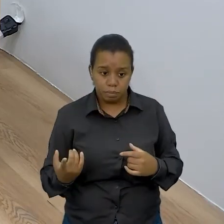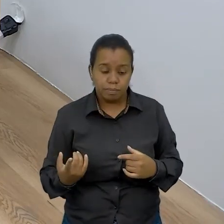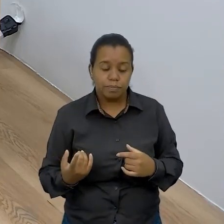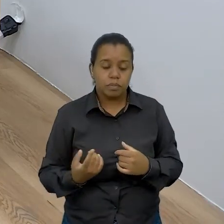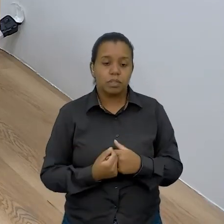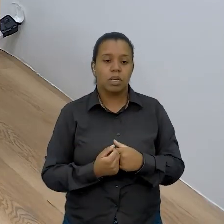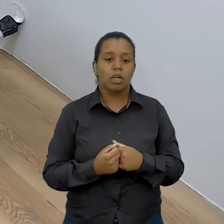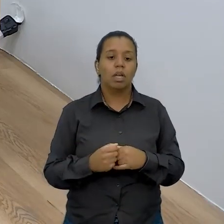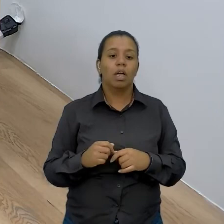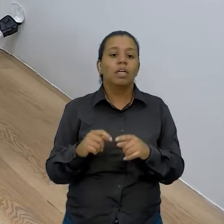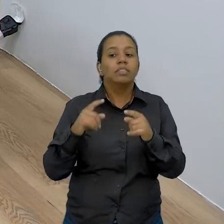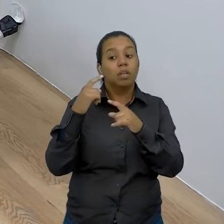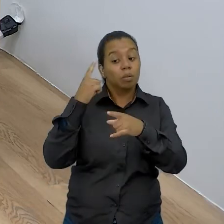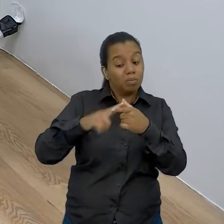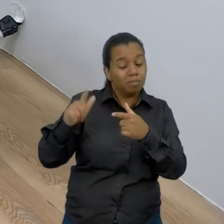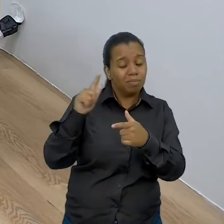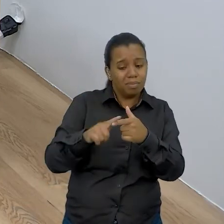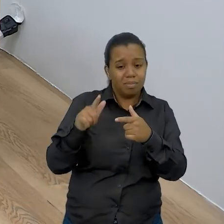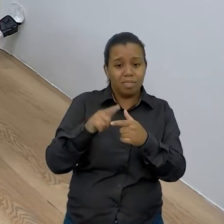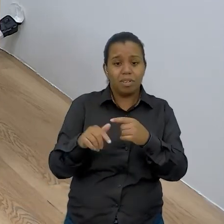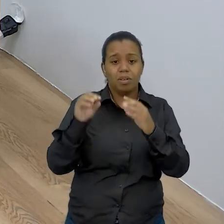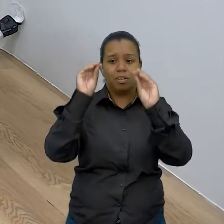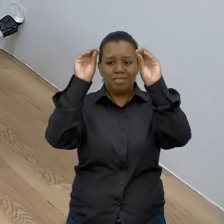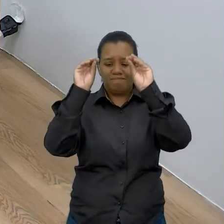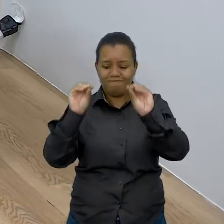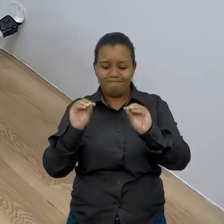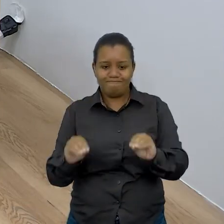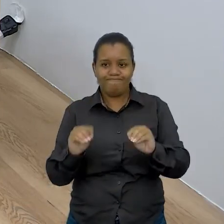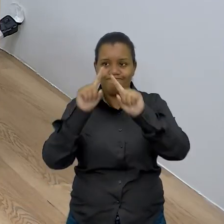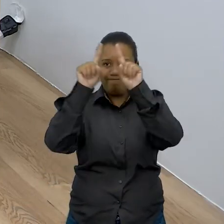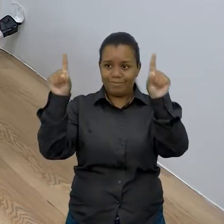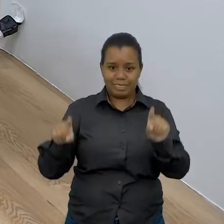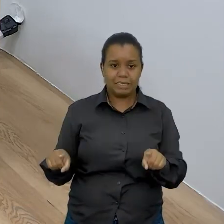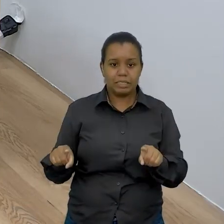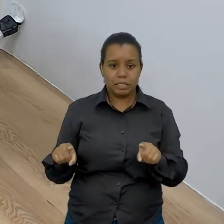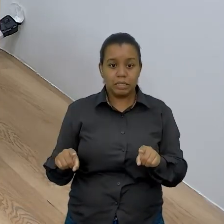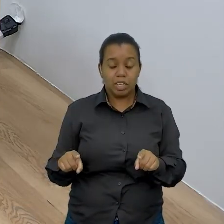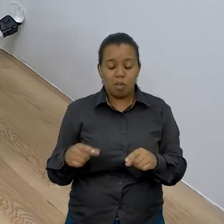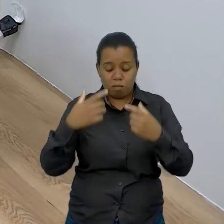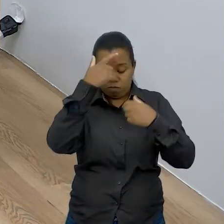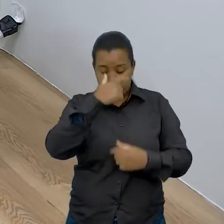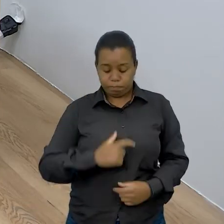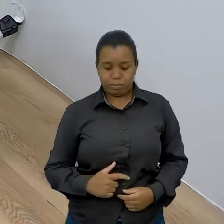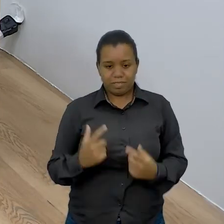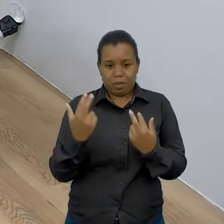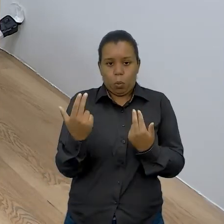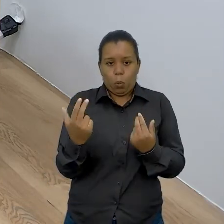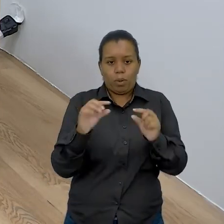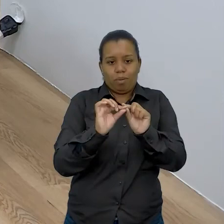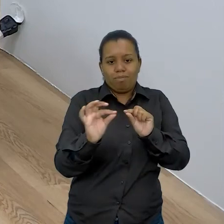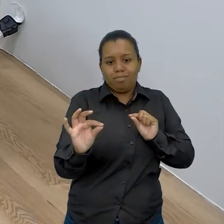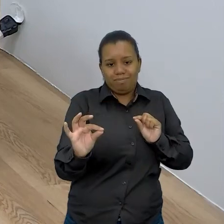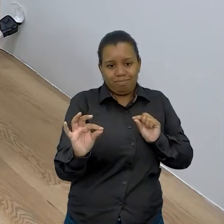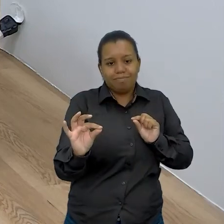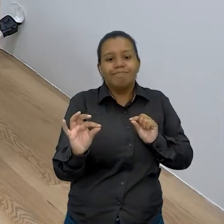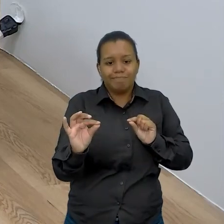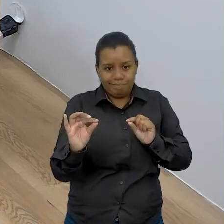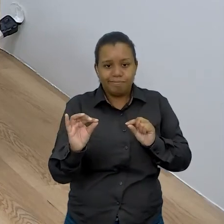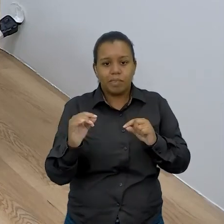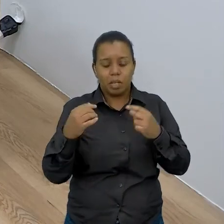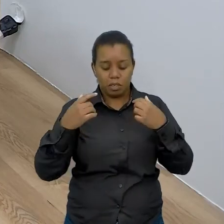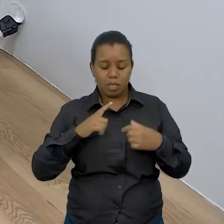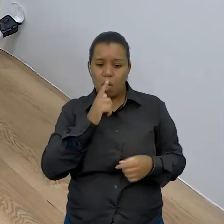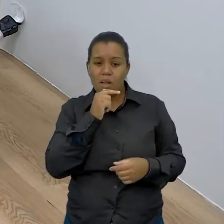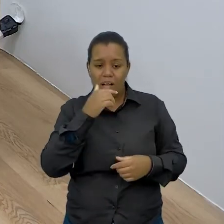problema nessas instalações, você funciona como um fio, porque você tem, o ser humano tem 75% de água em seu corpo,